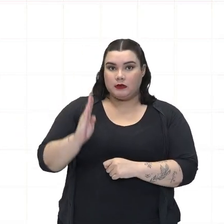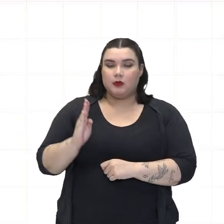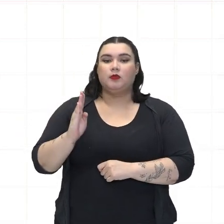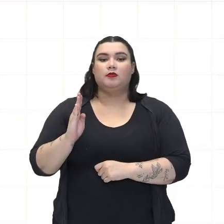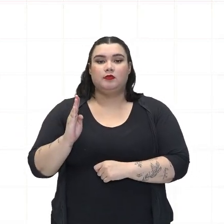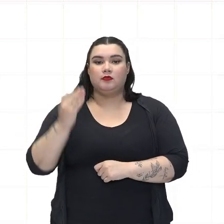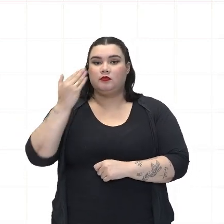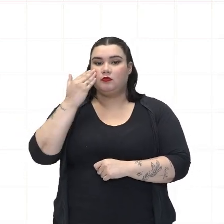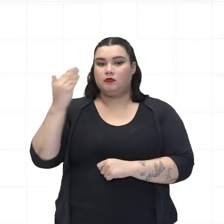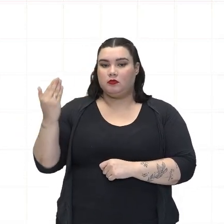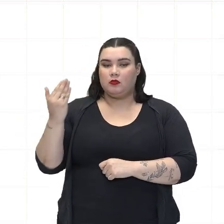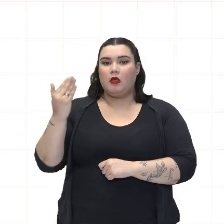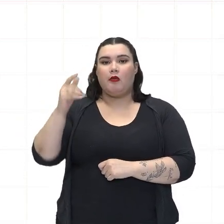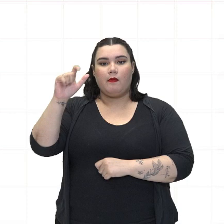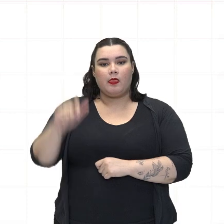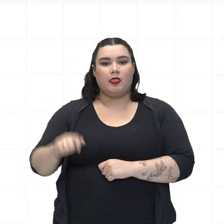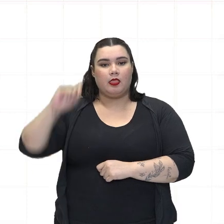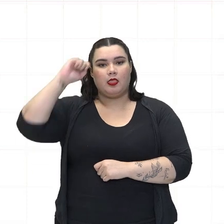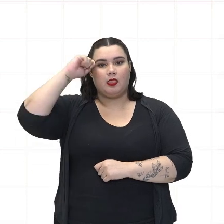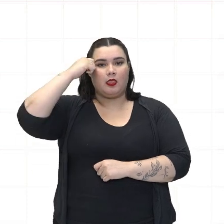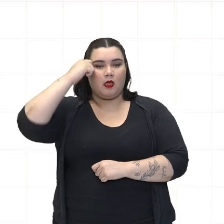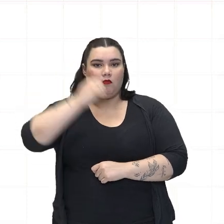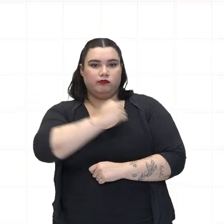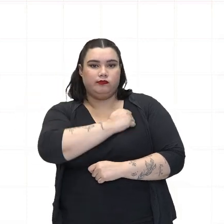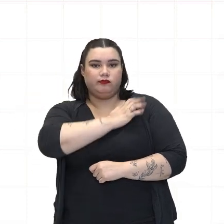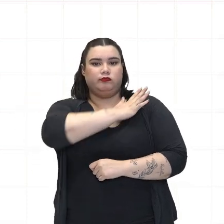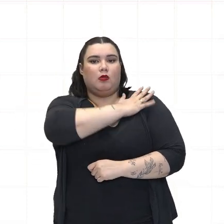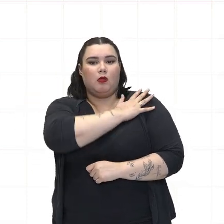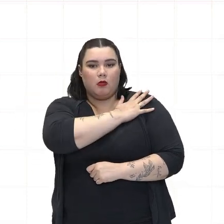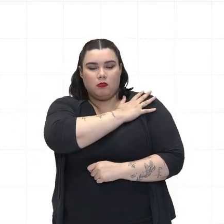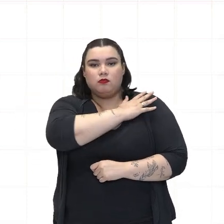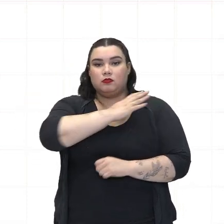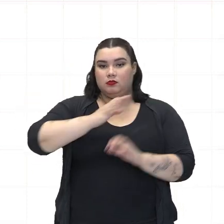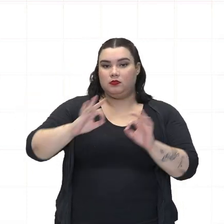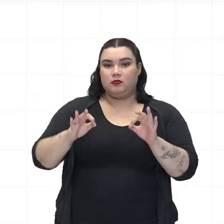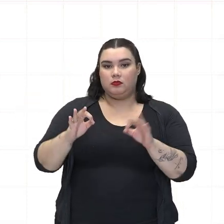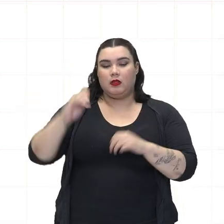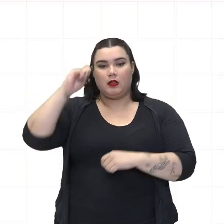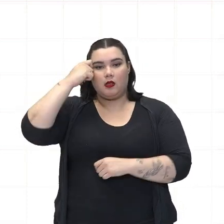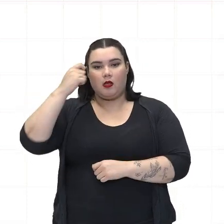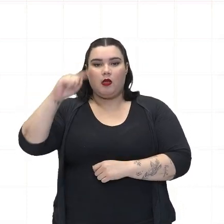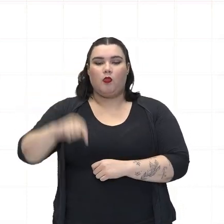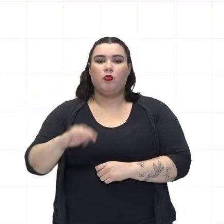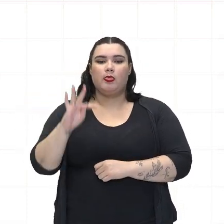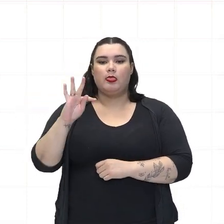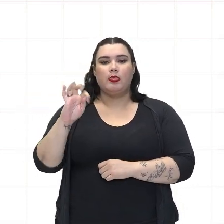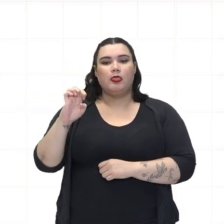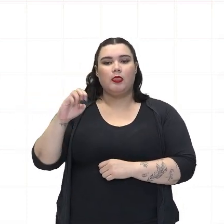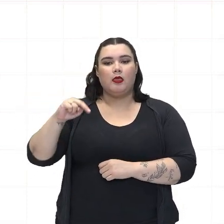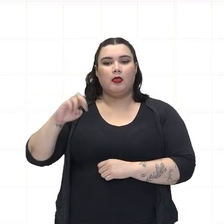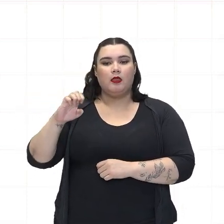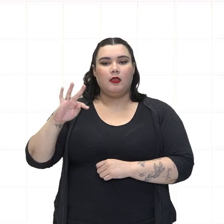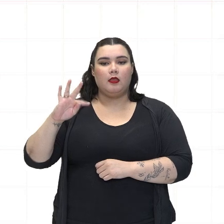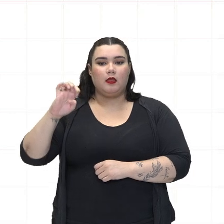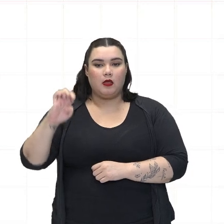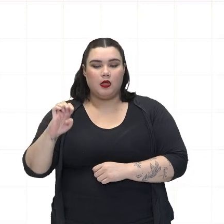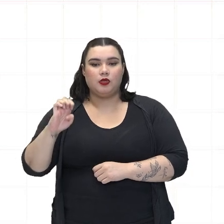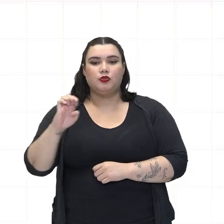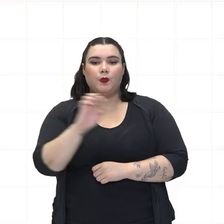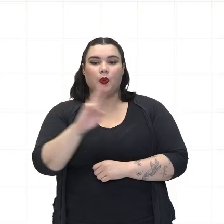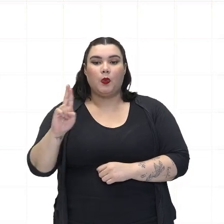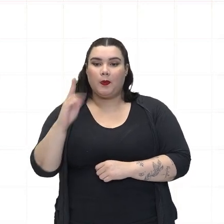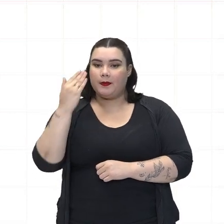figura de um militar expoente do Exército Brasileiro negro, que é justamente o tenente Marcolino